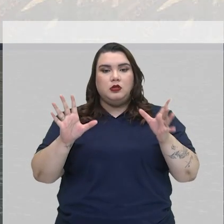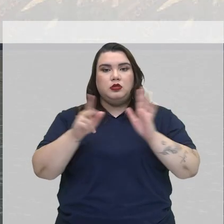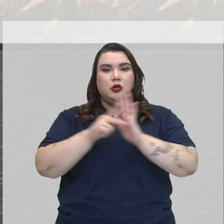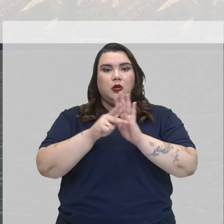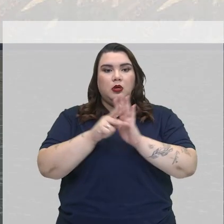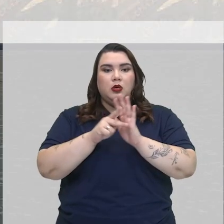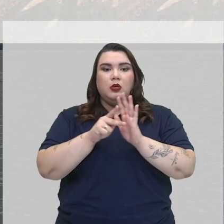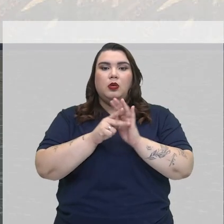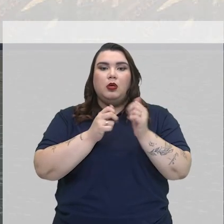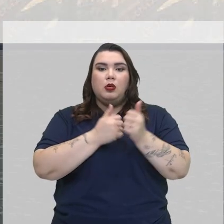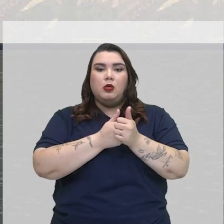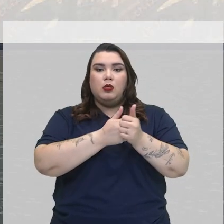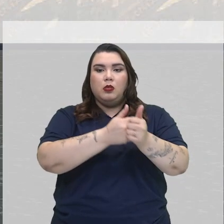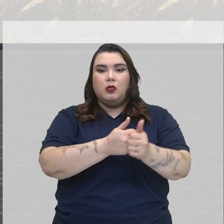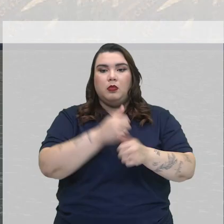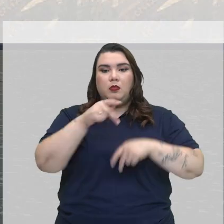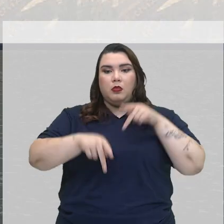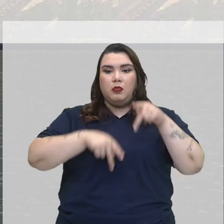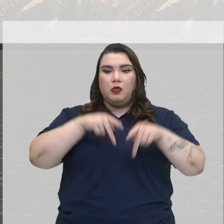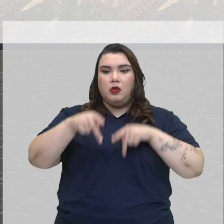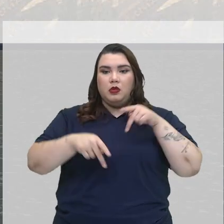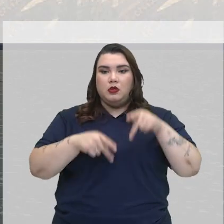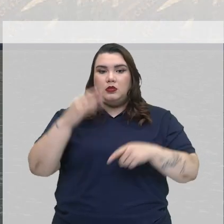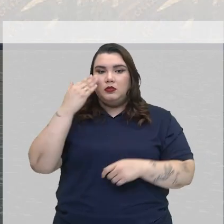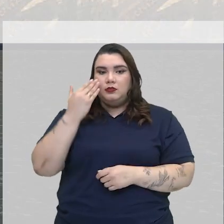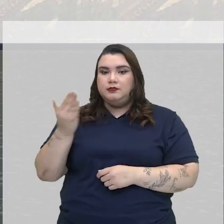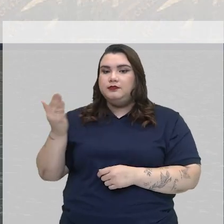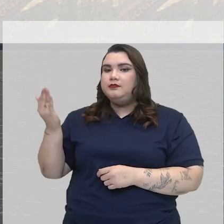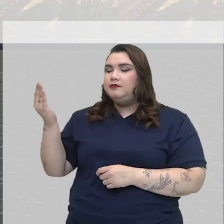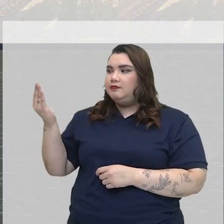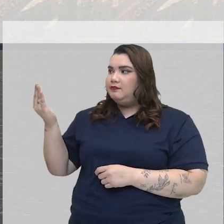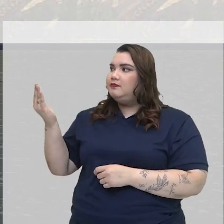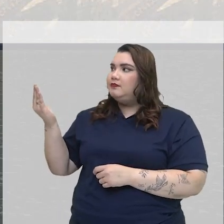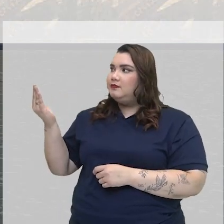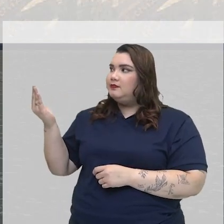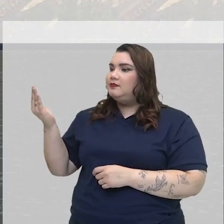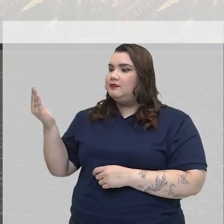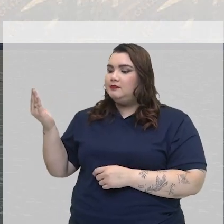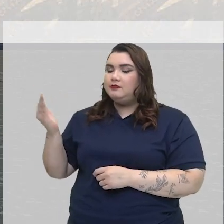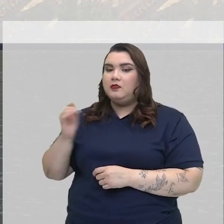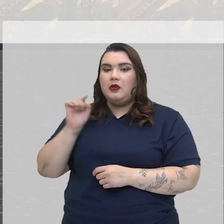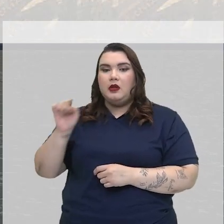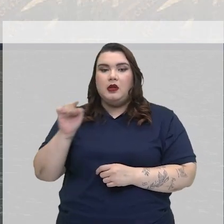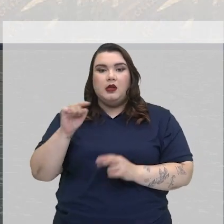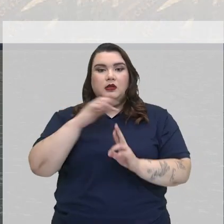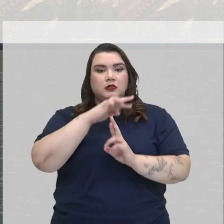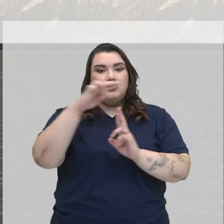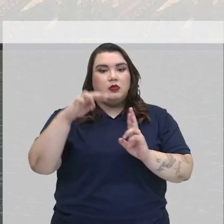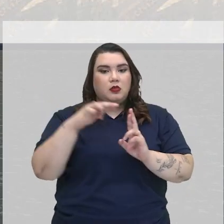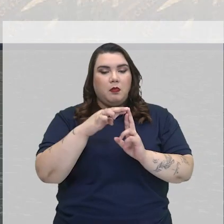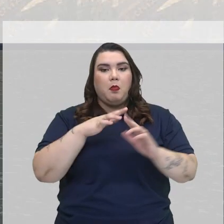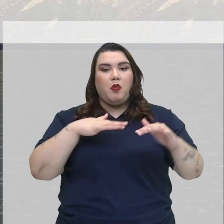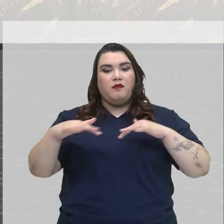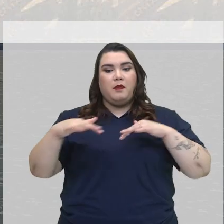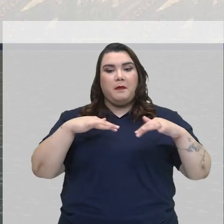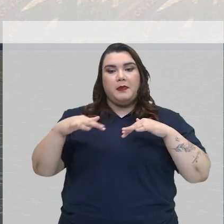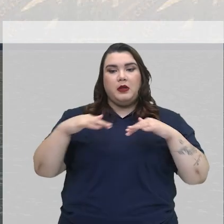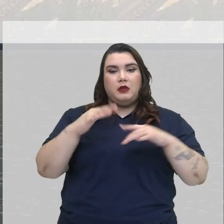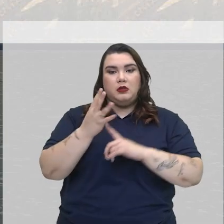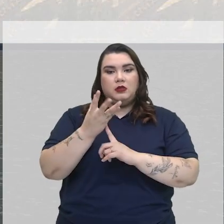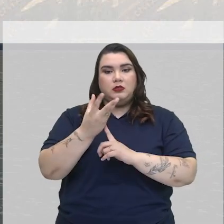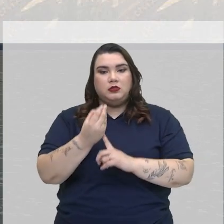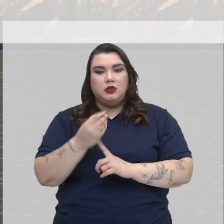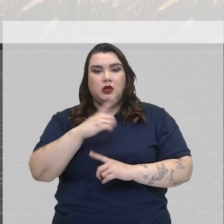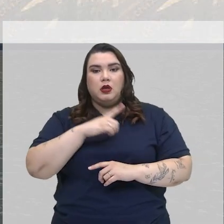de Eugène Delacroix, né? Ela é uma obra referência desse movimento artístico. Aqui a gente tem uma mulher empunhando a bandeira